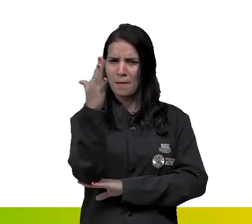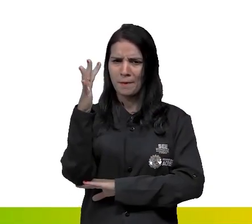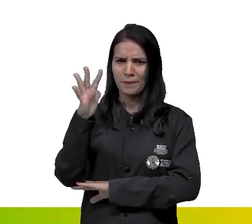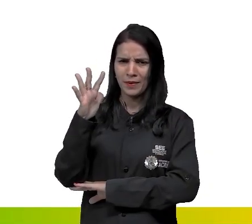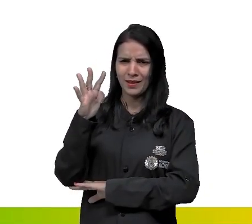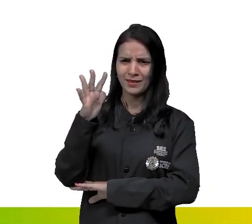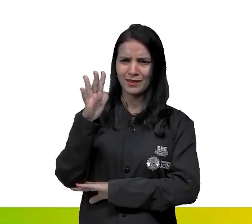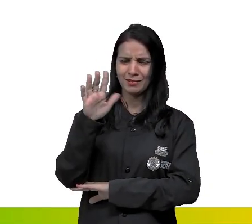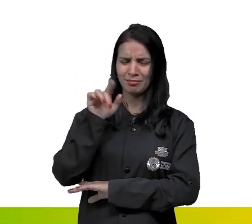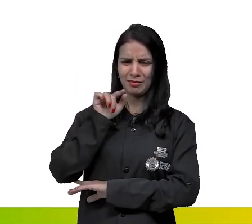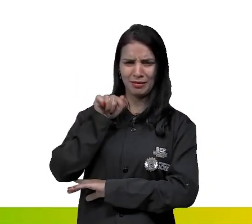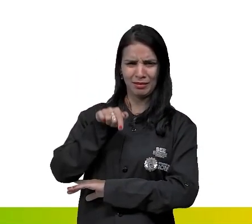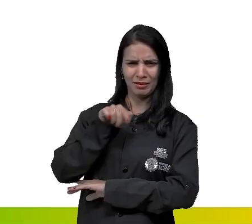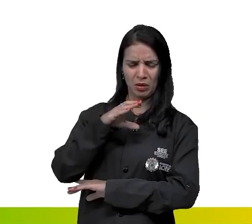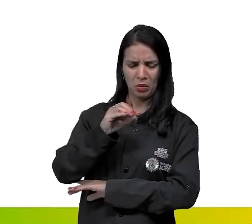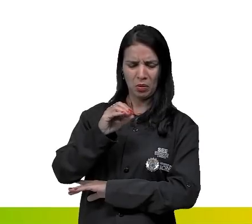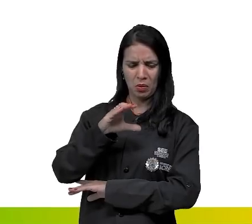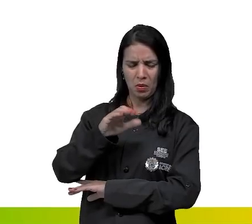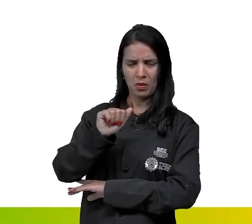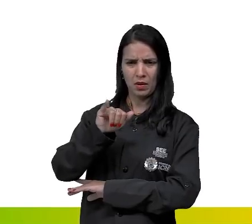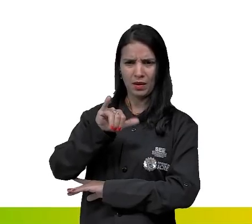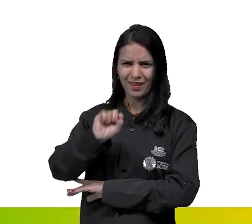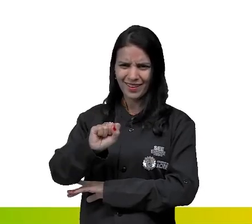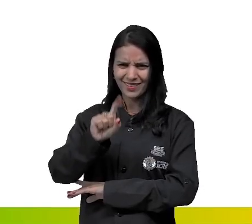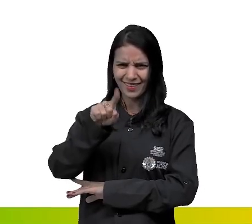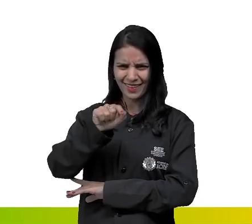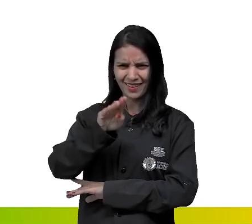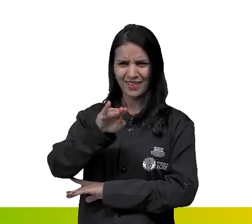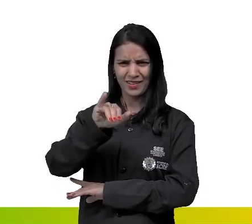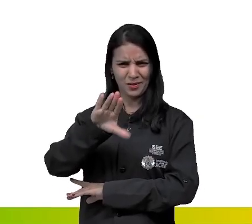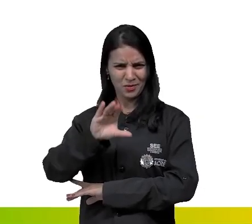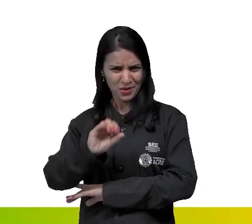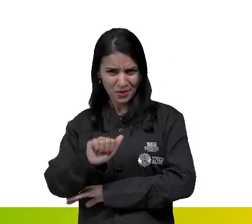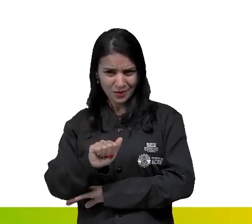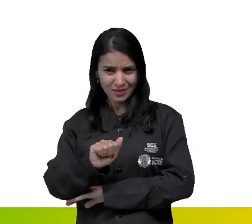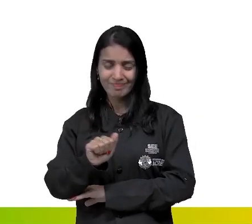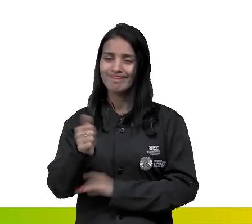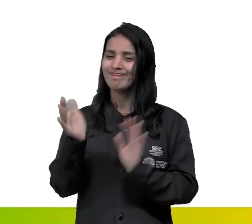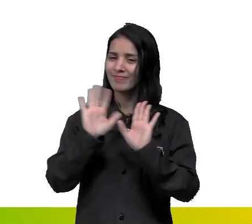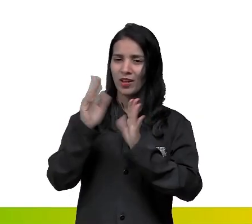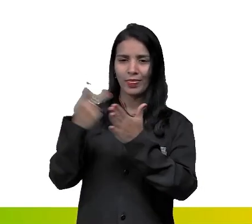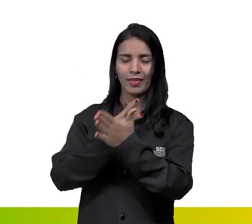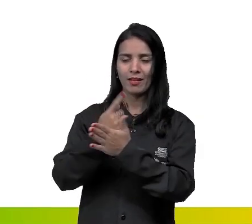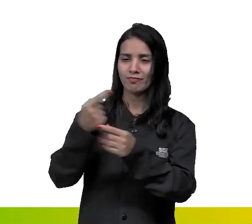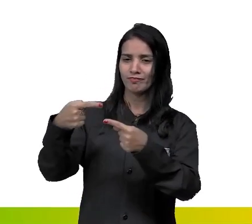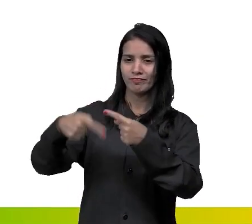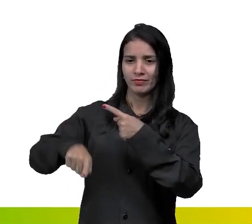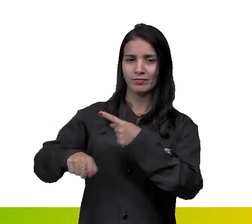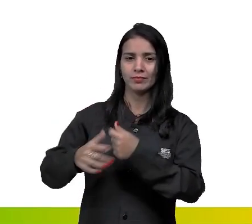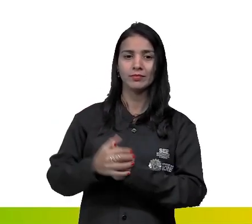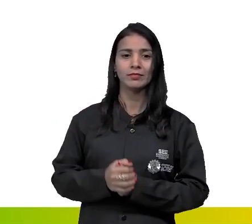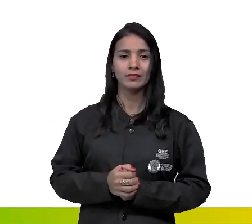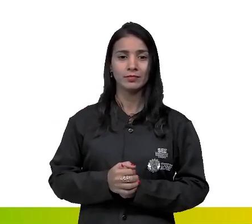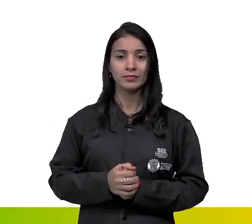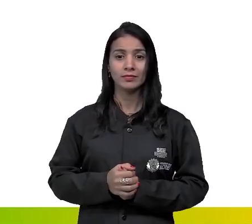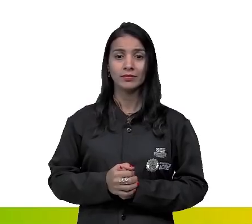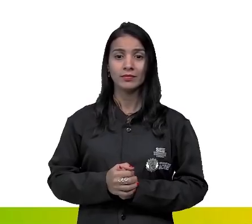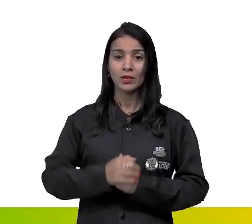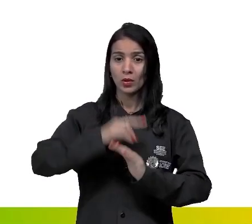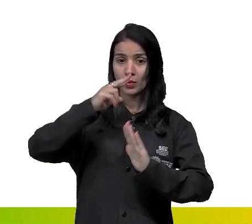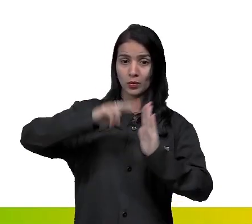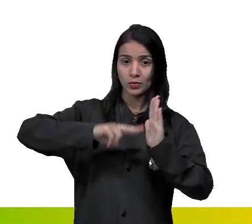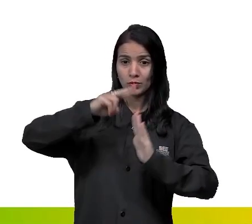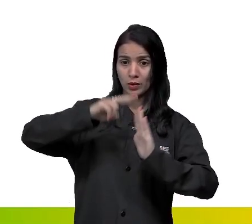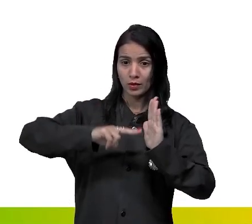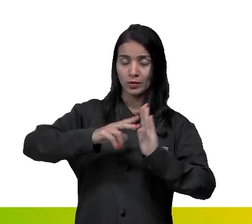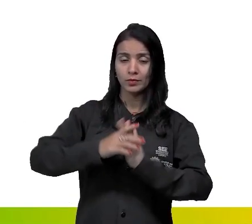Cocais não é um bioma brasileiro, conforme a gente estudou, então a gente já descarta a letra E. Continuando a leitura, diz